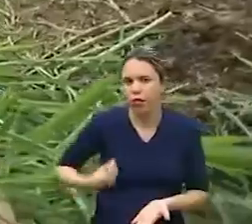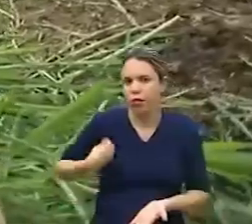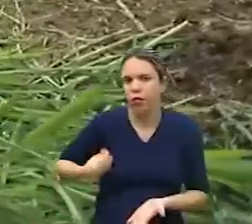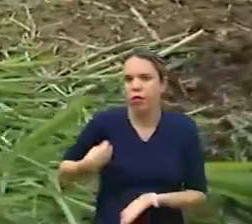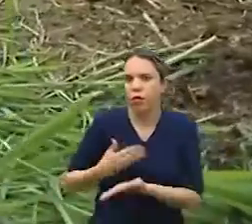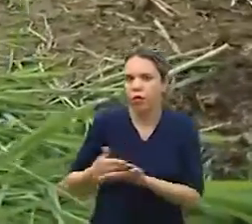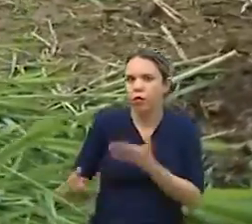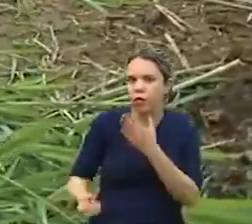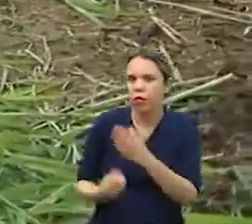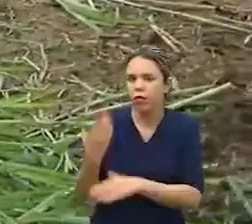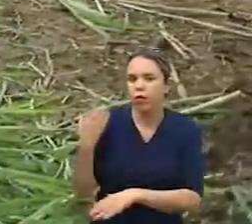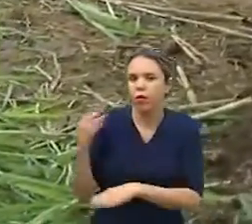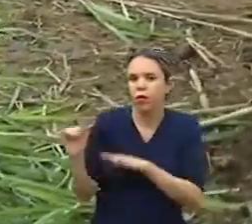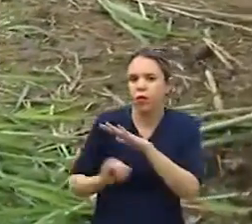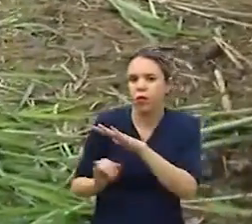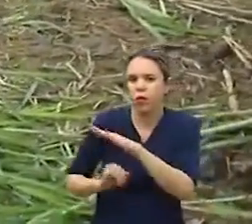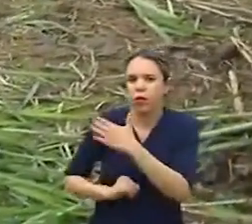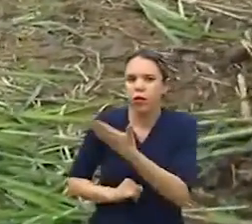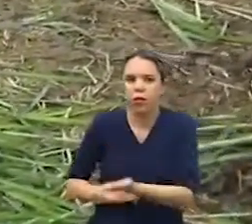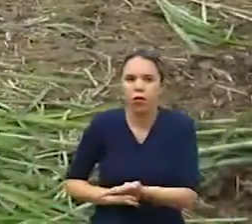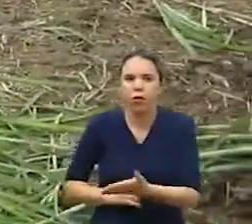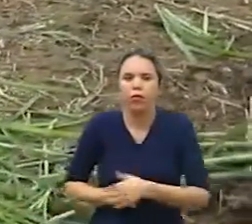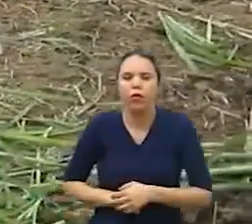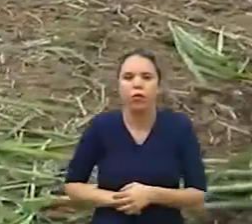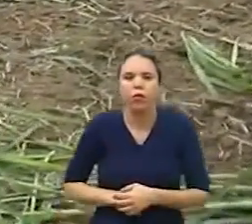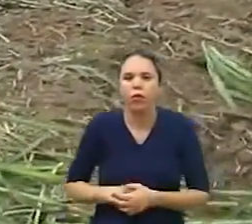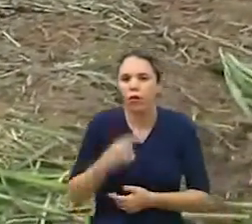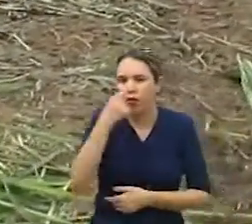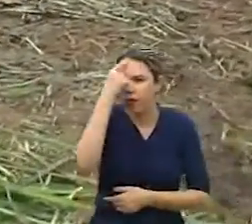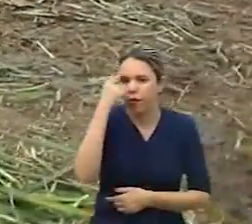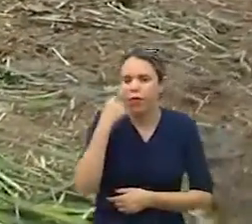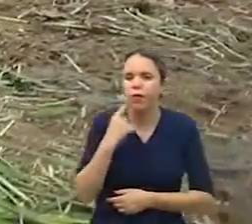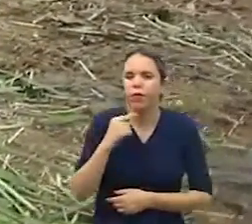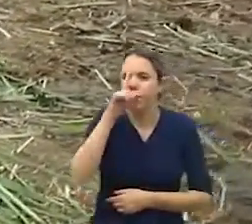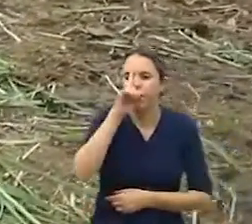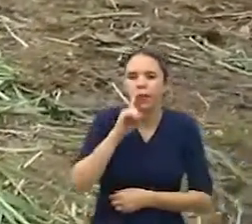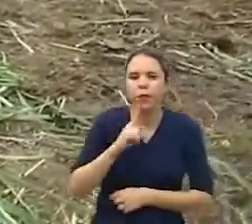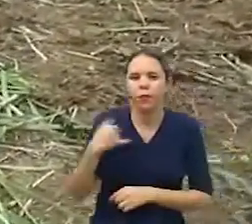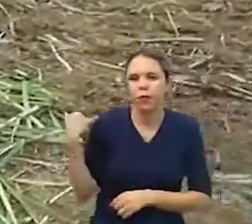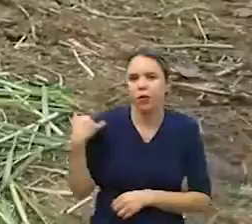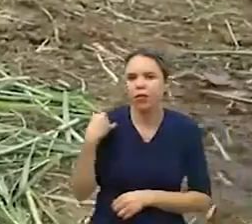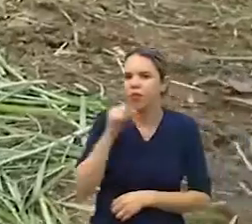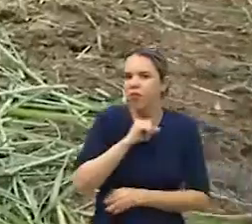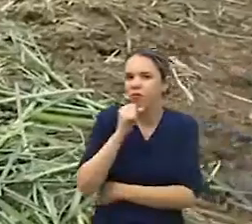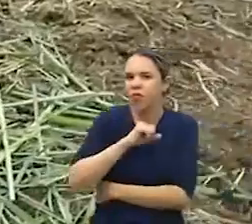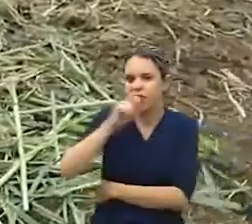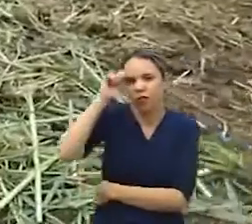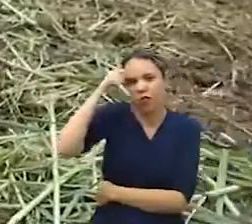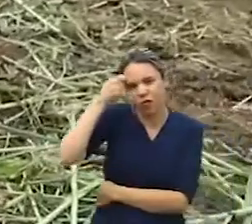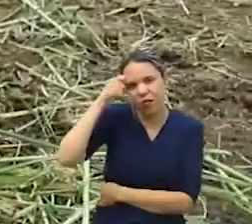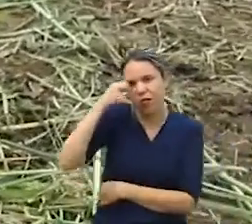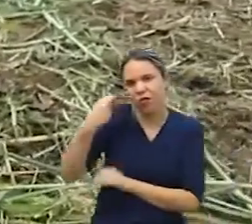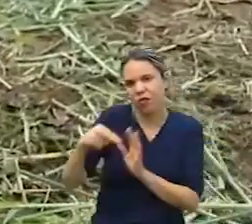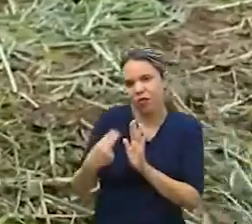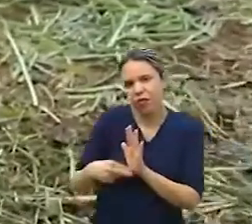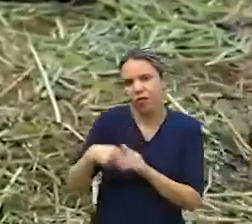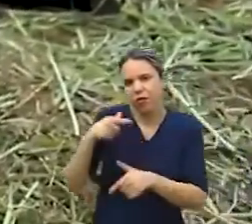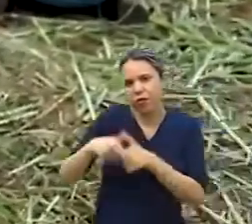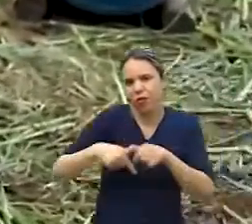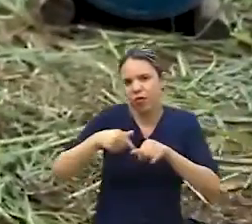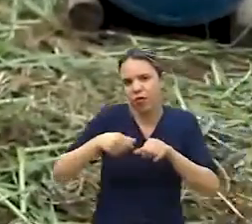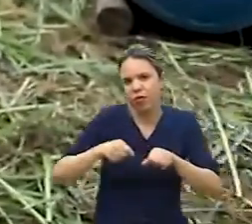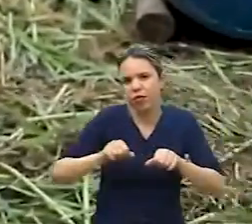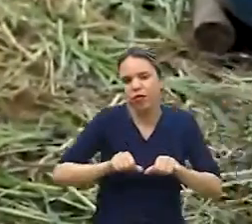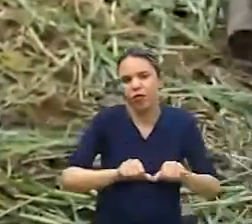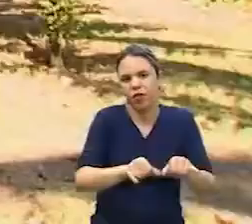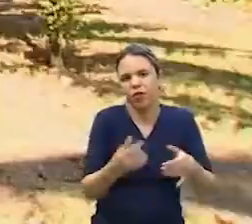animal aqui que está desde a fundação da instituição. A cara branquinha não esconde a idade. Pretinha trabalhava